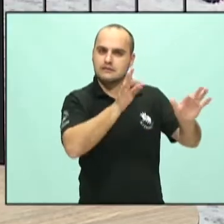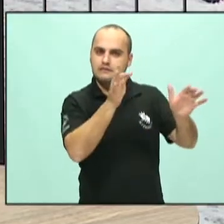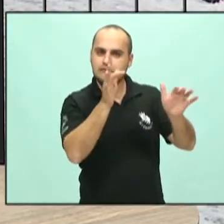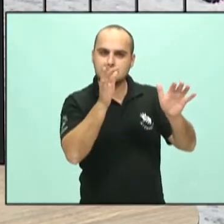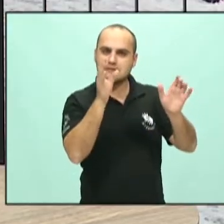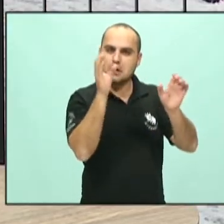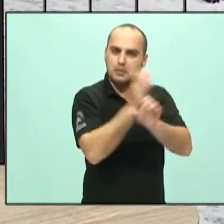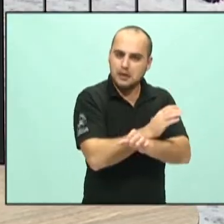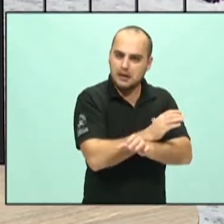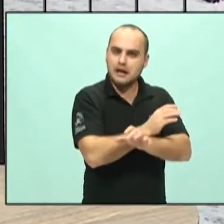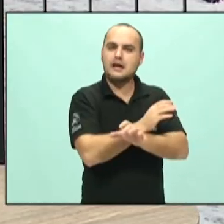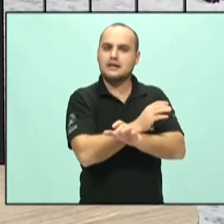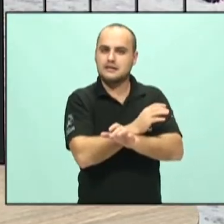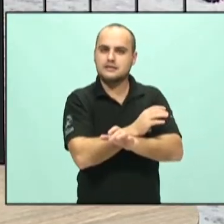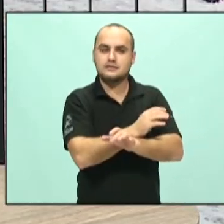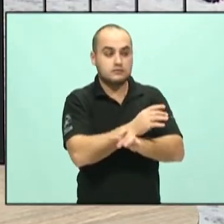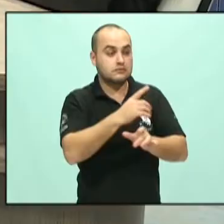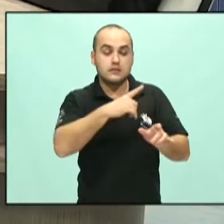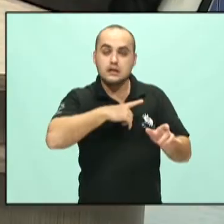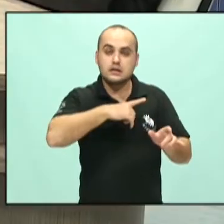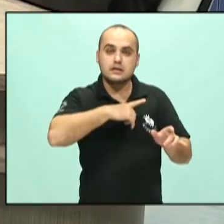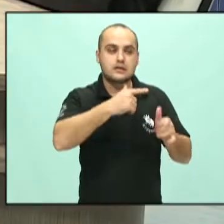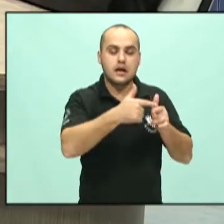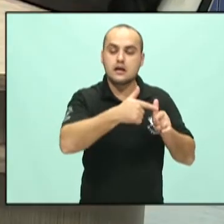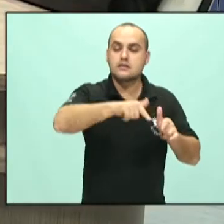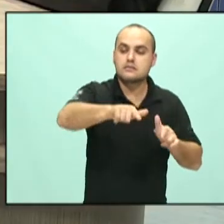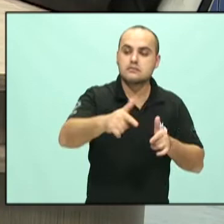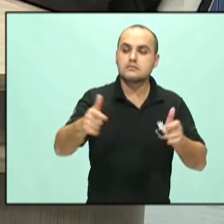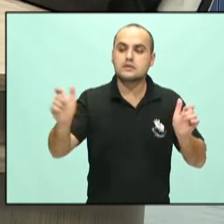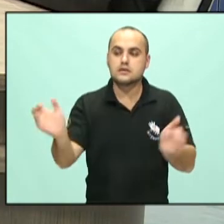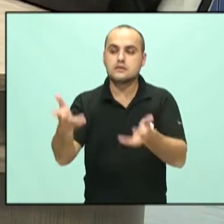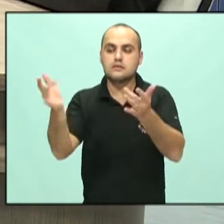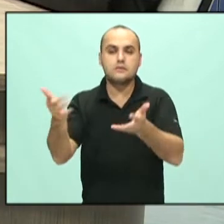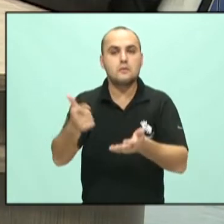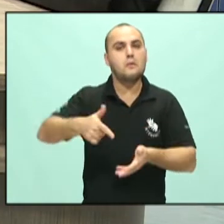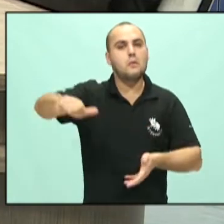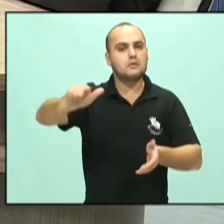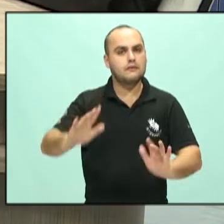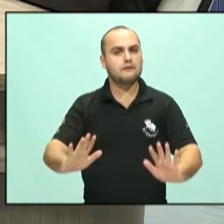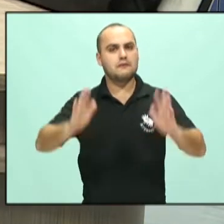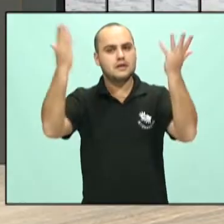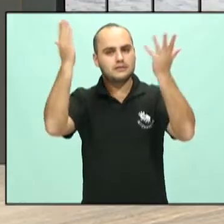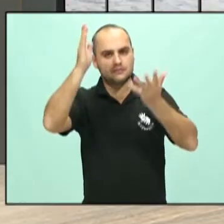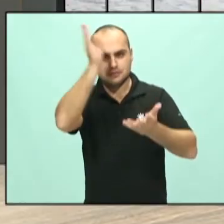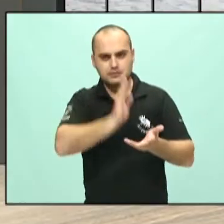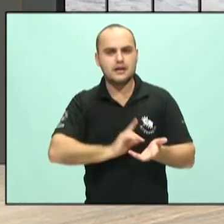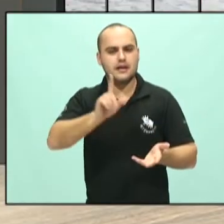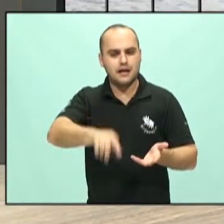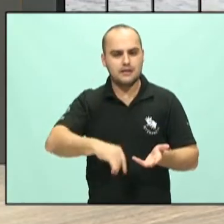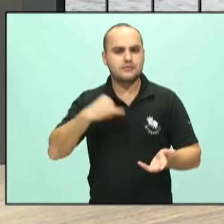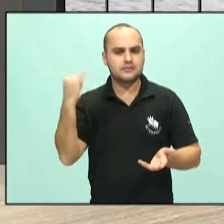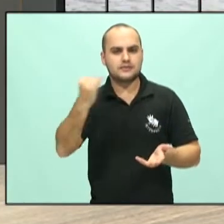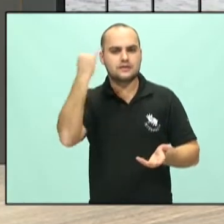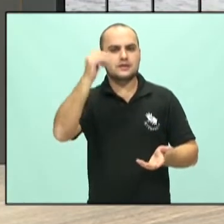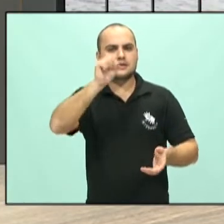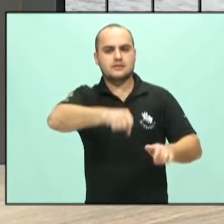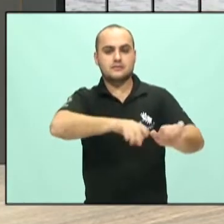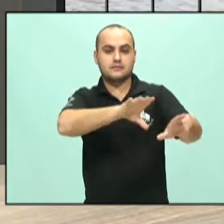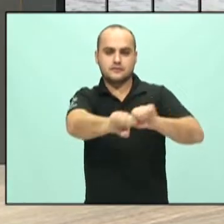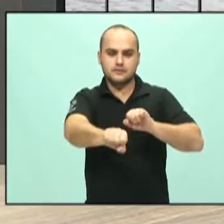gente se engajar e colocar em outros festivais também, então acaba sendo uma questão bem importante para a formação,